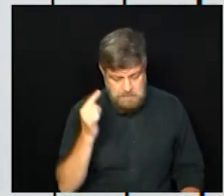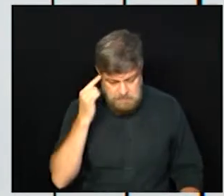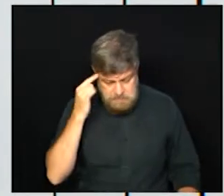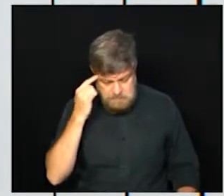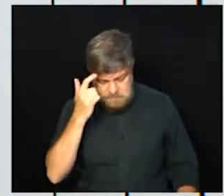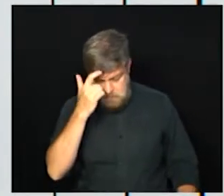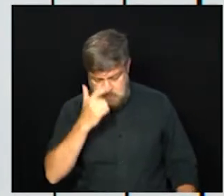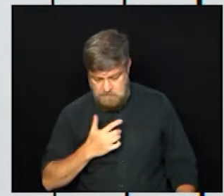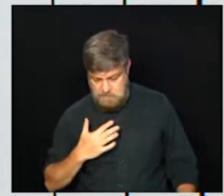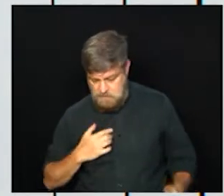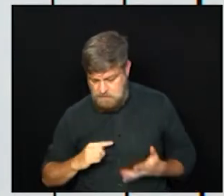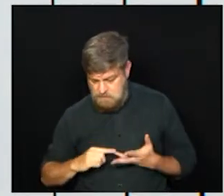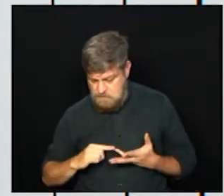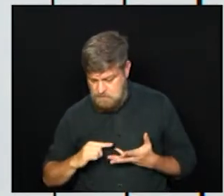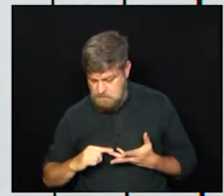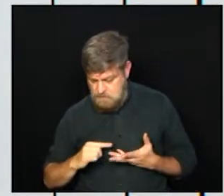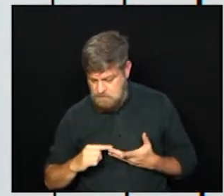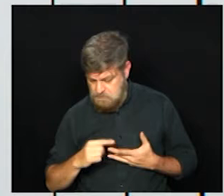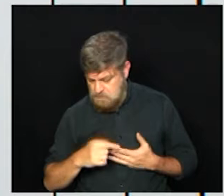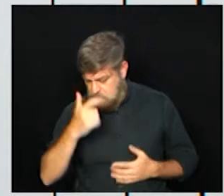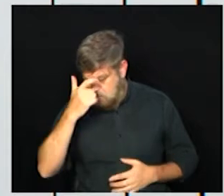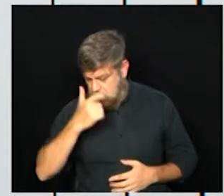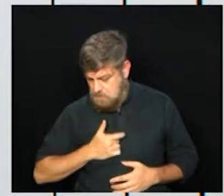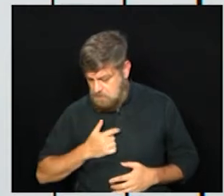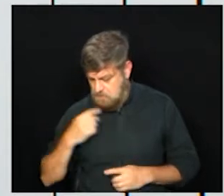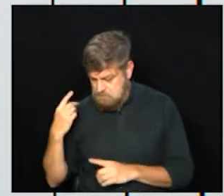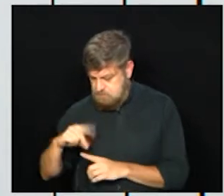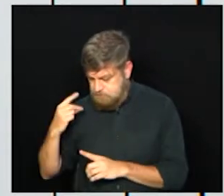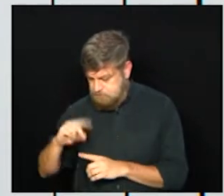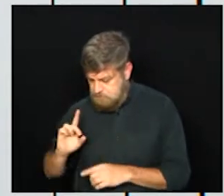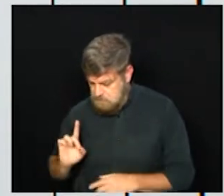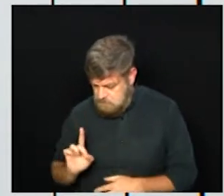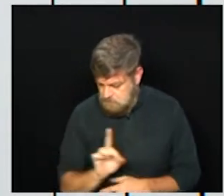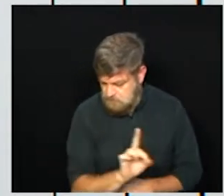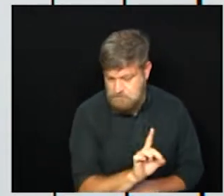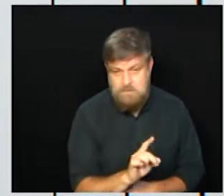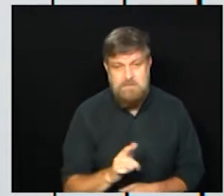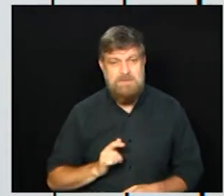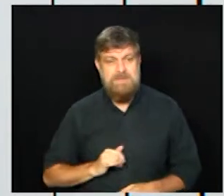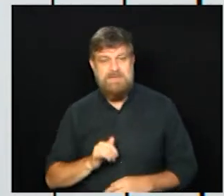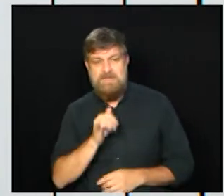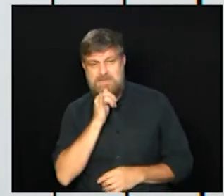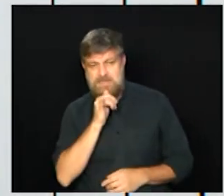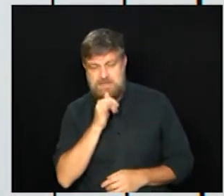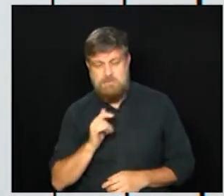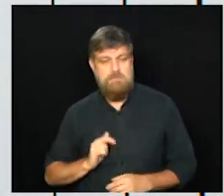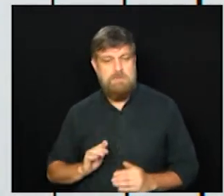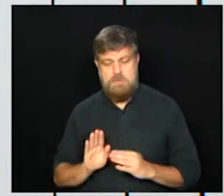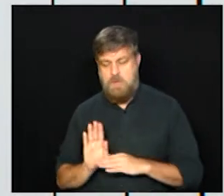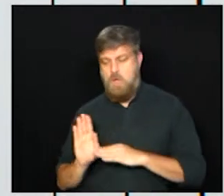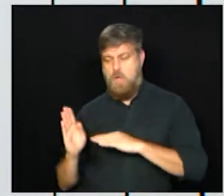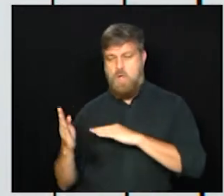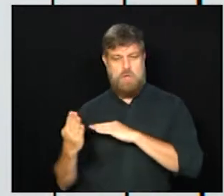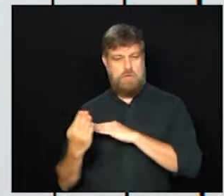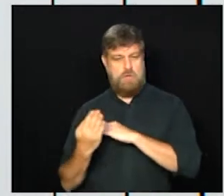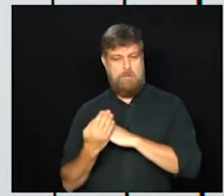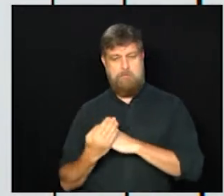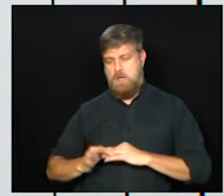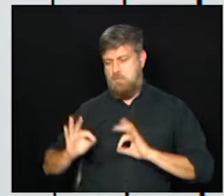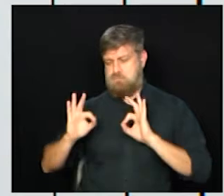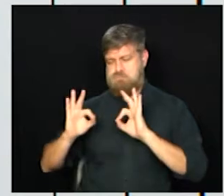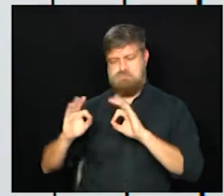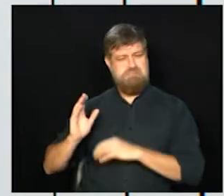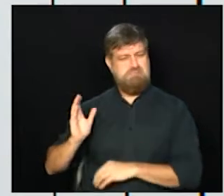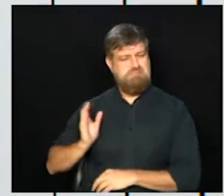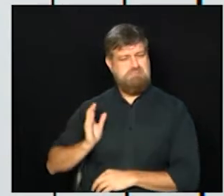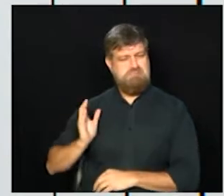olha as minhas condições, né? É por isso que eu tô aqui. E se você tá no lado oposto, né? Se você mora num bairro abastado,